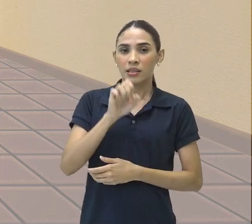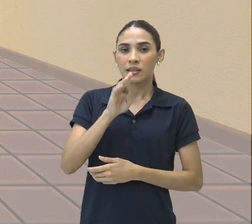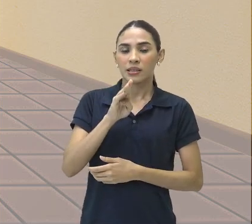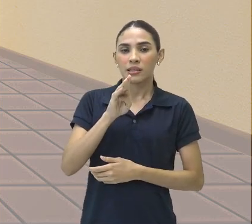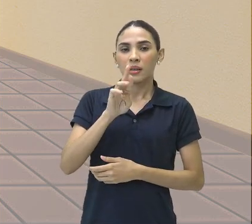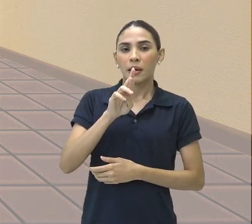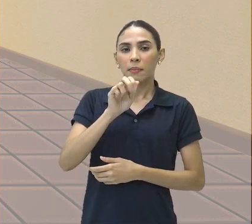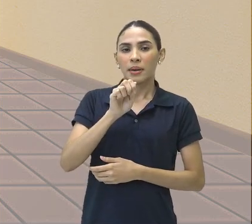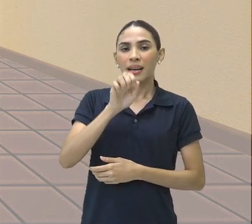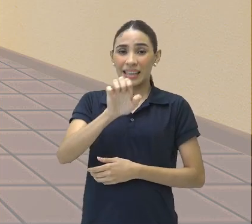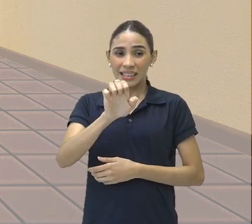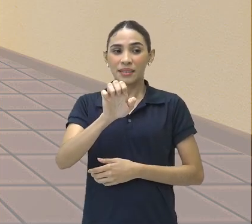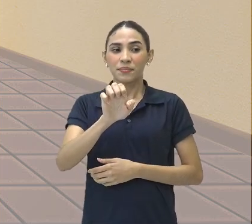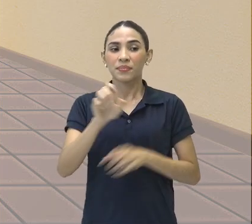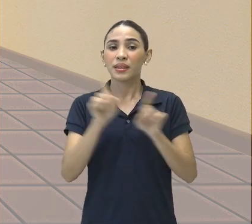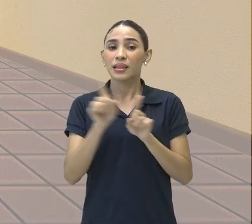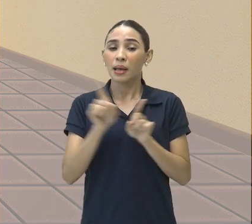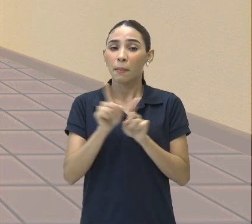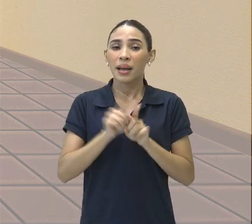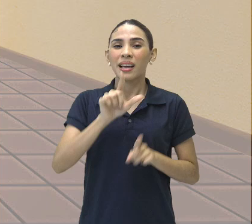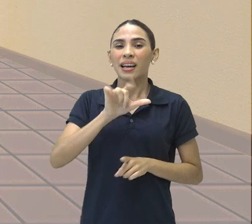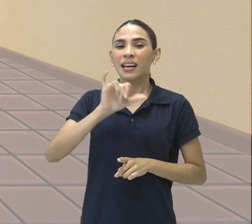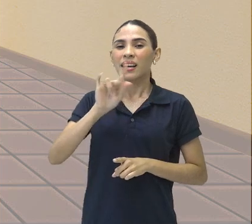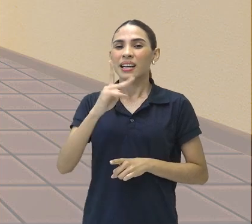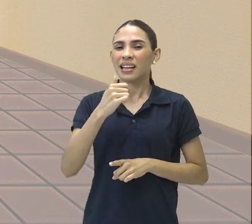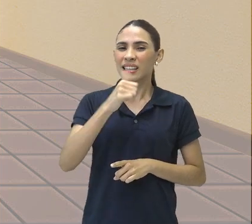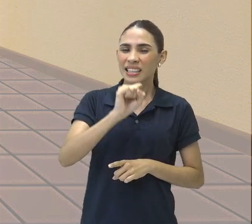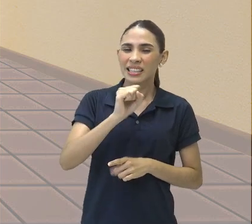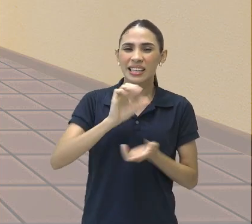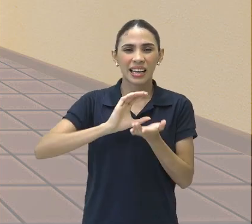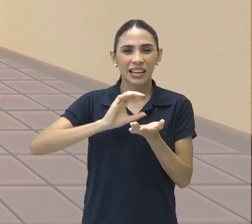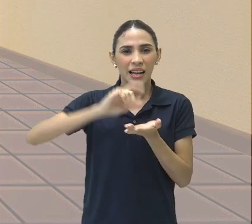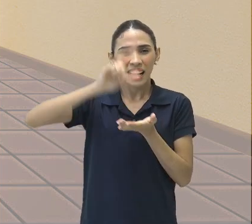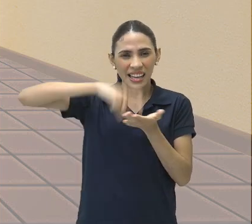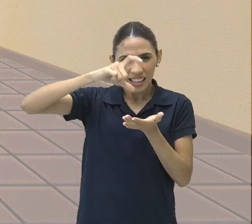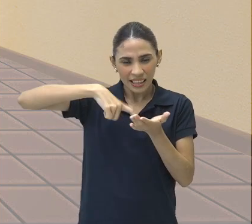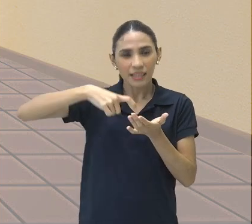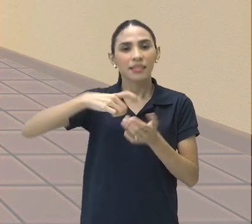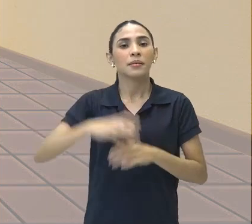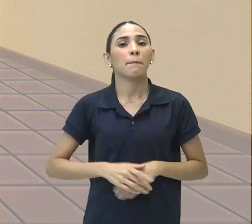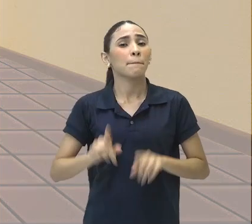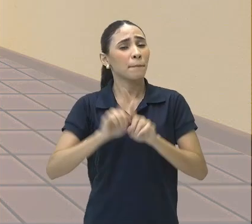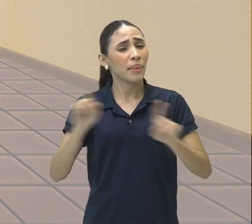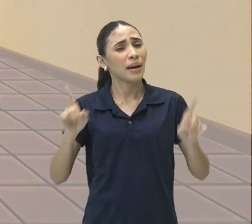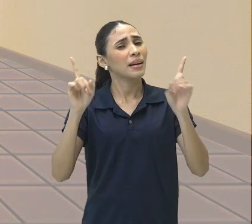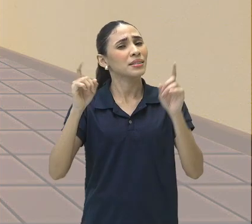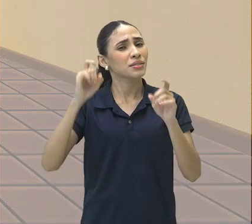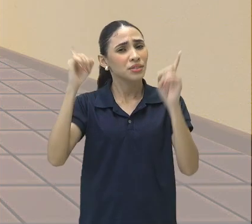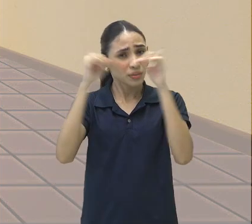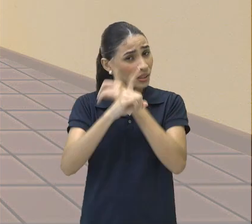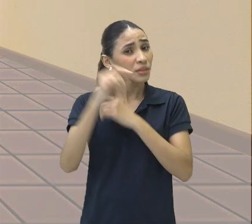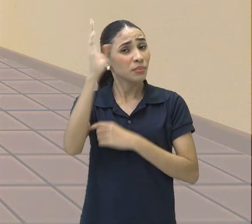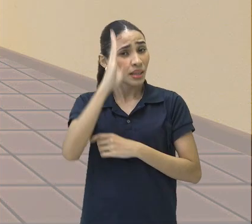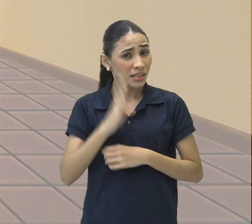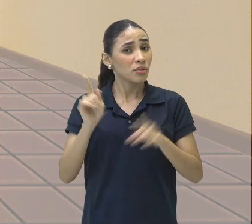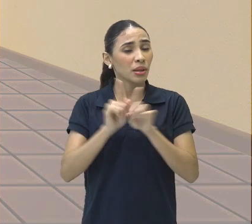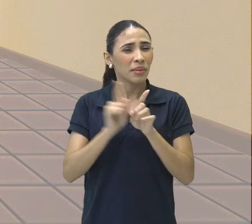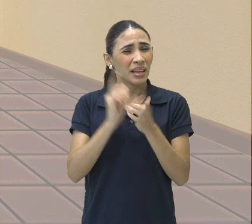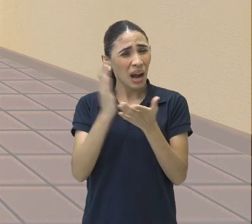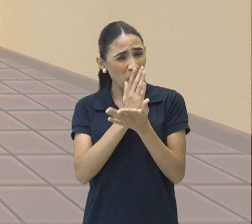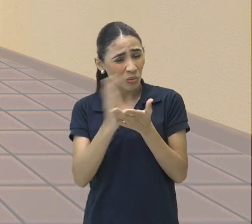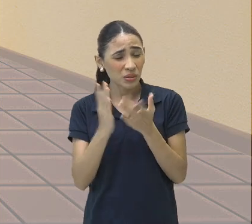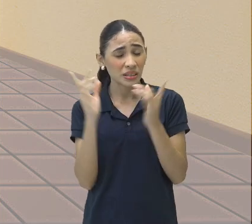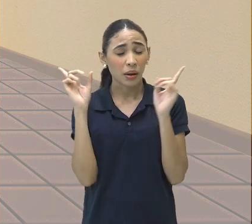outros fatores, linhas de crédito que facilitam tudo isso. Mas também no Brasil tem vários desafios, viu, gente? Algum deles aí é muito